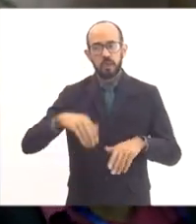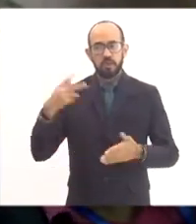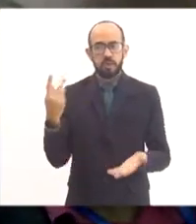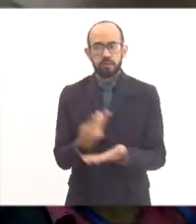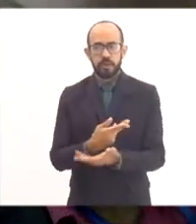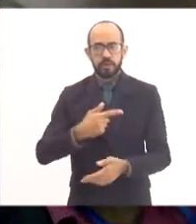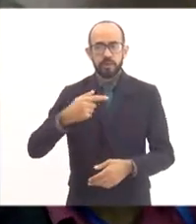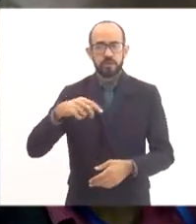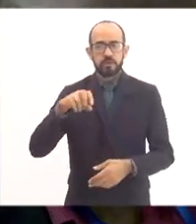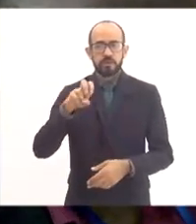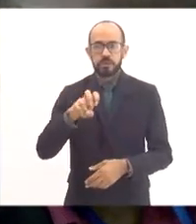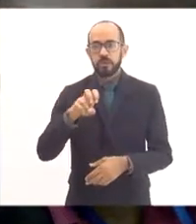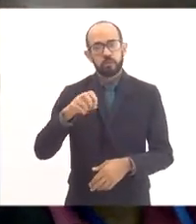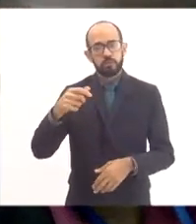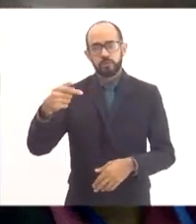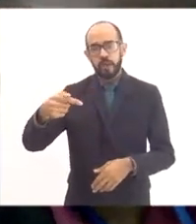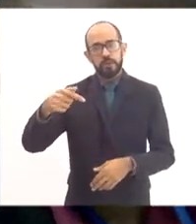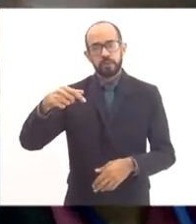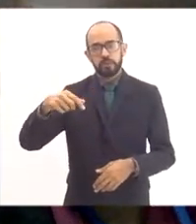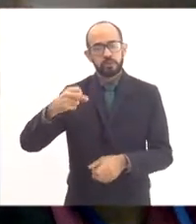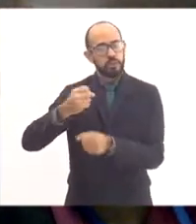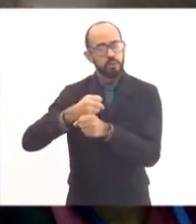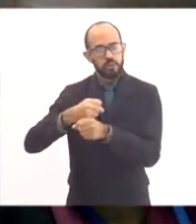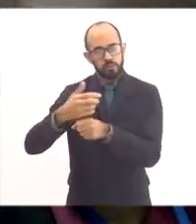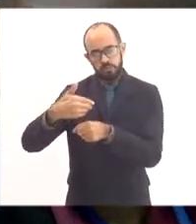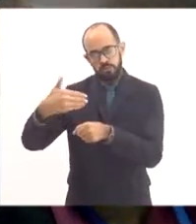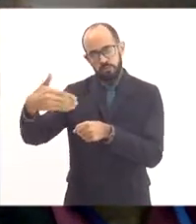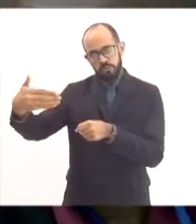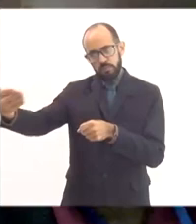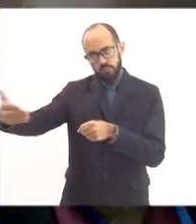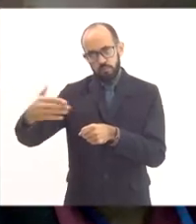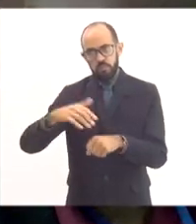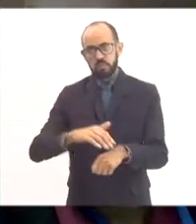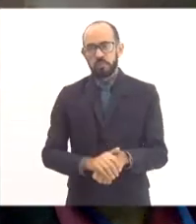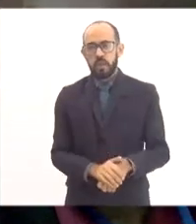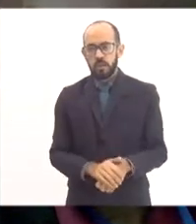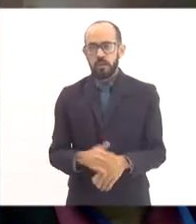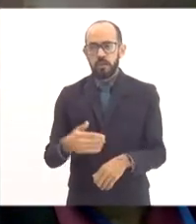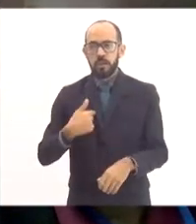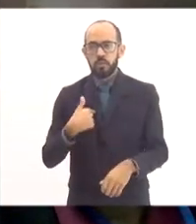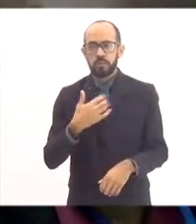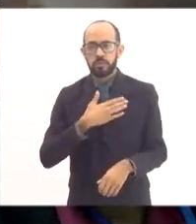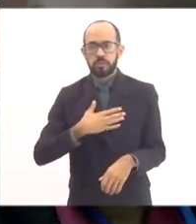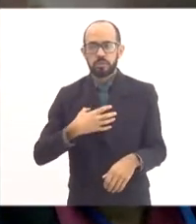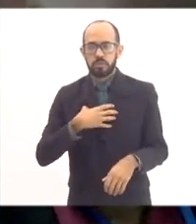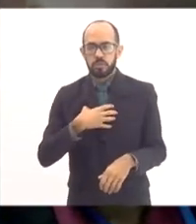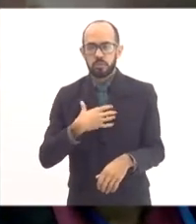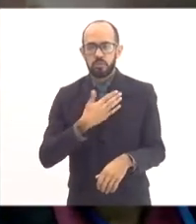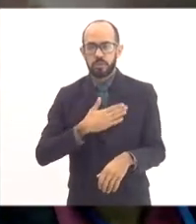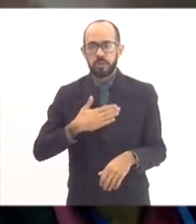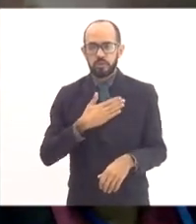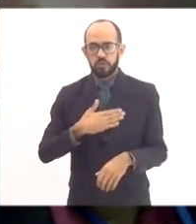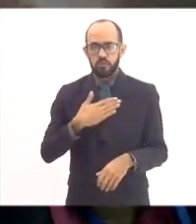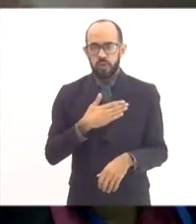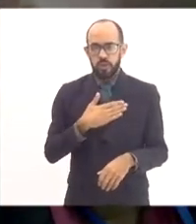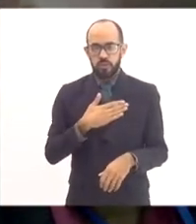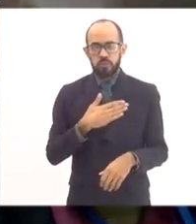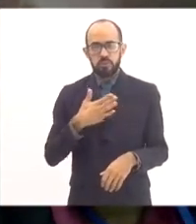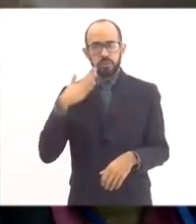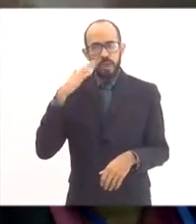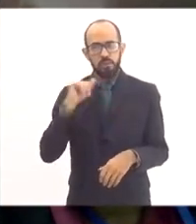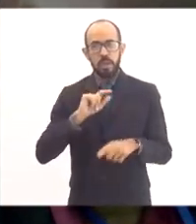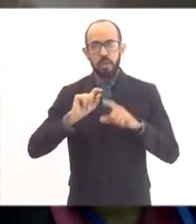5, 7 anos. Não quero. E fico satisfeito de saber que tomaram ciência